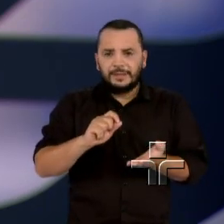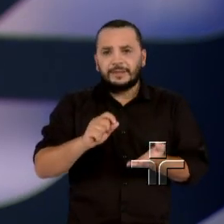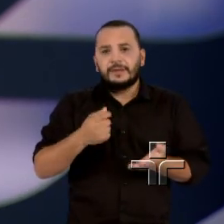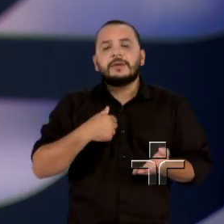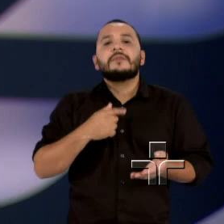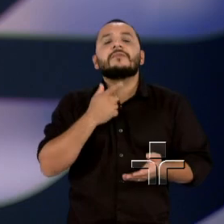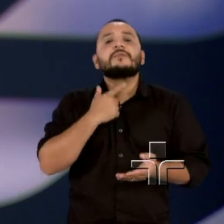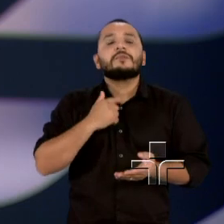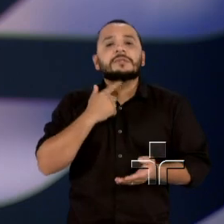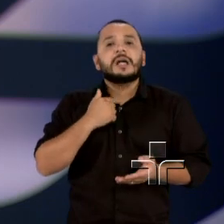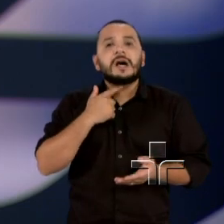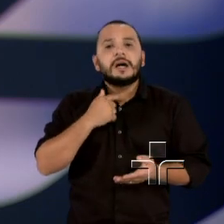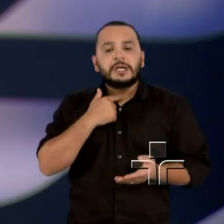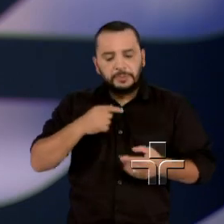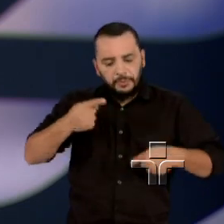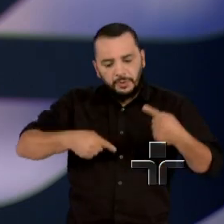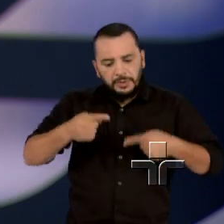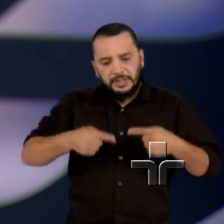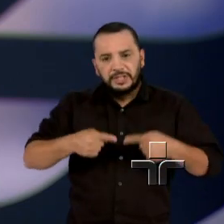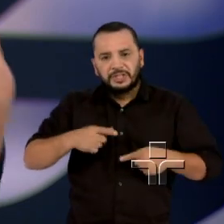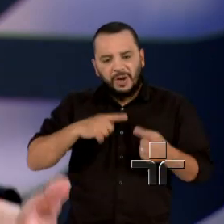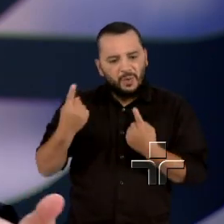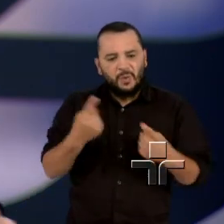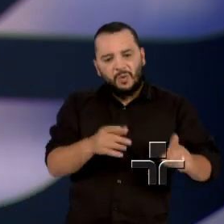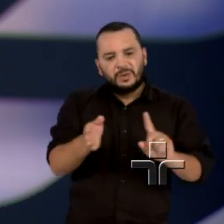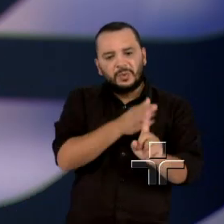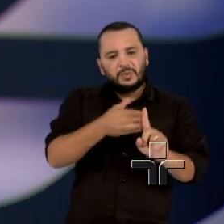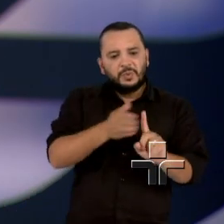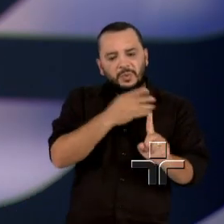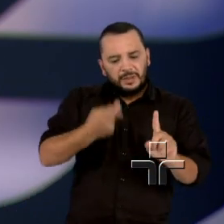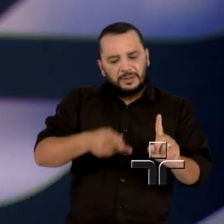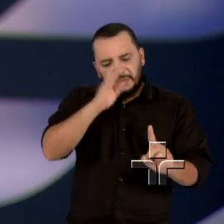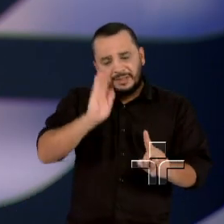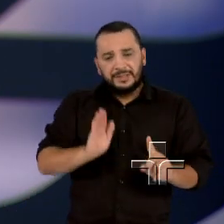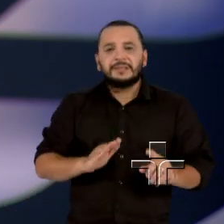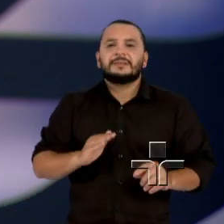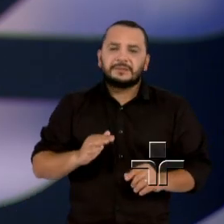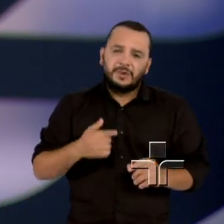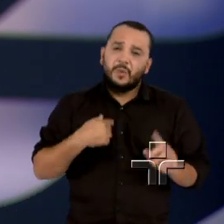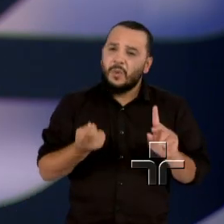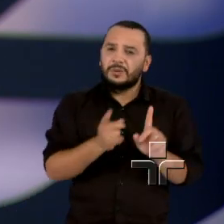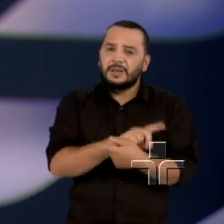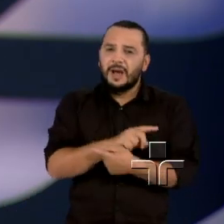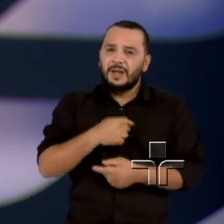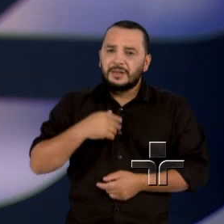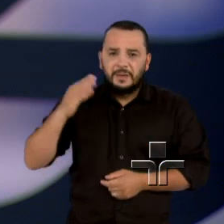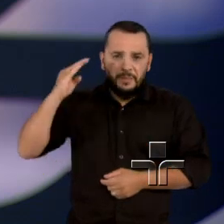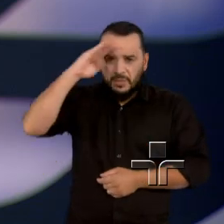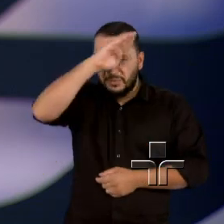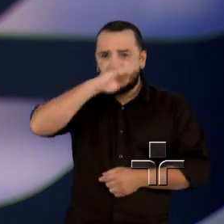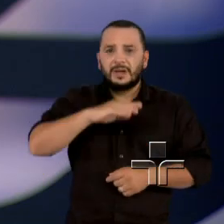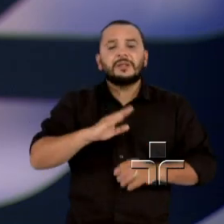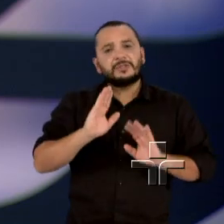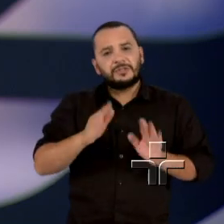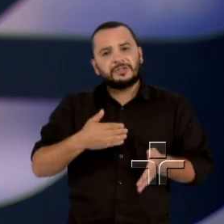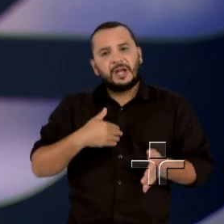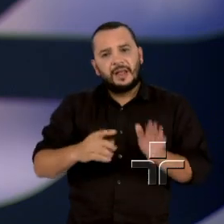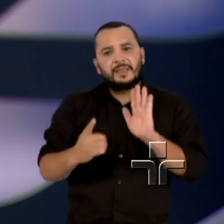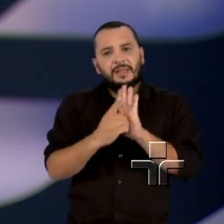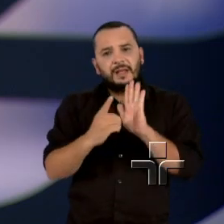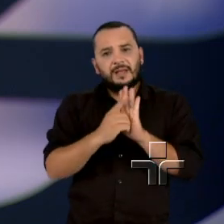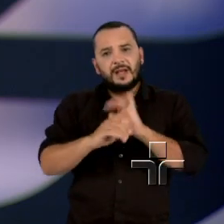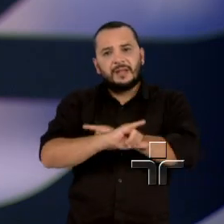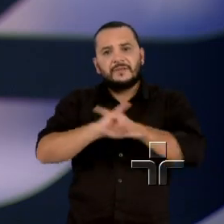de combater a tortura no Brasil. Muito pelo contrário, recentemente, o nosso atual presidente Bolsonaro editou um decreto